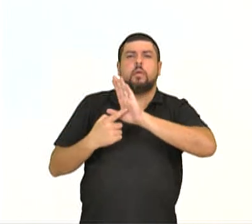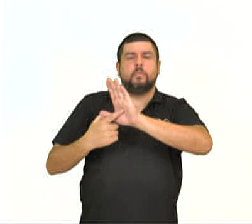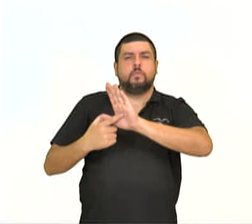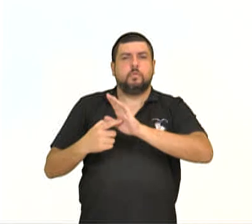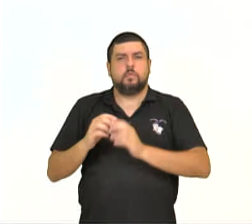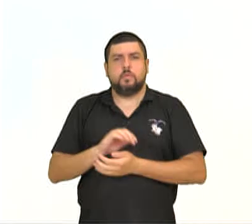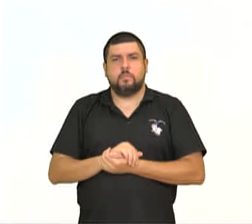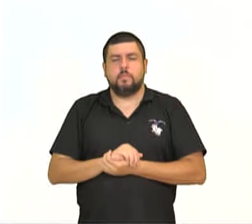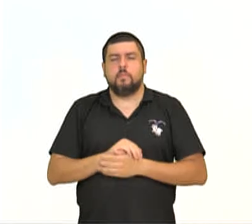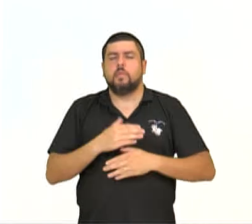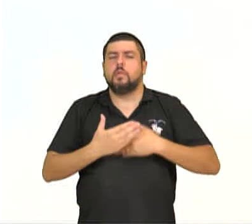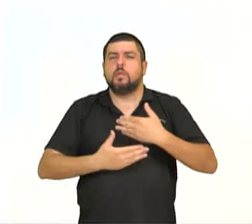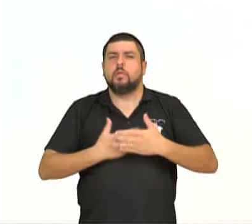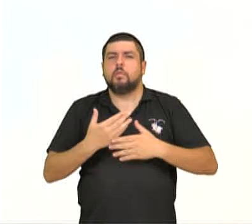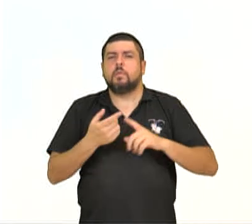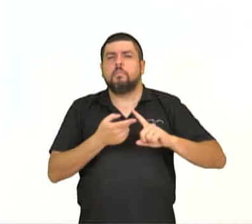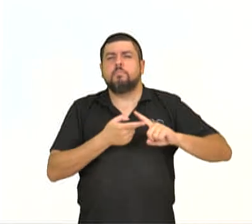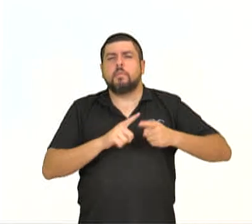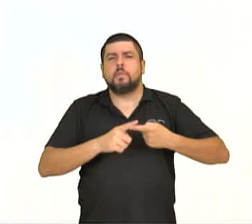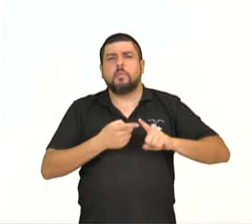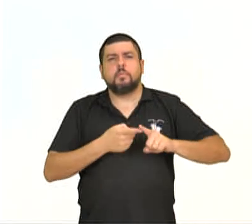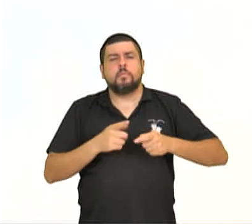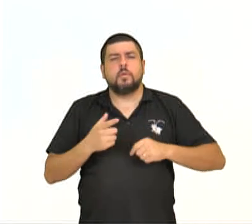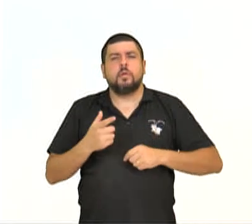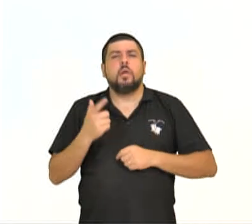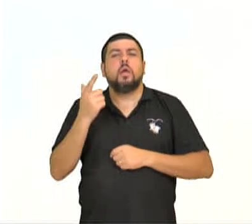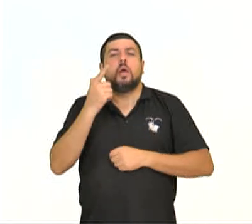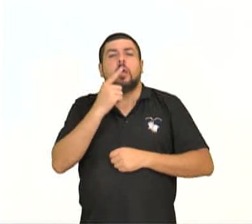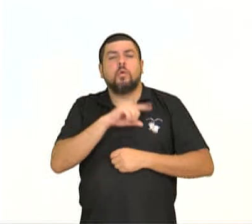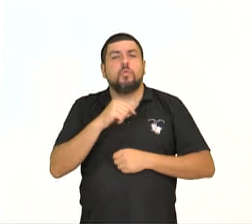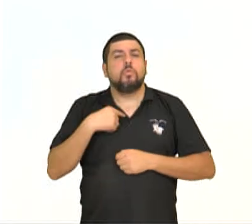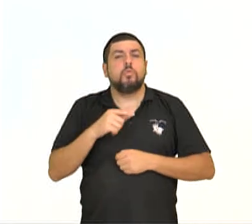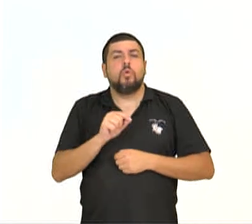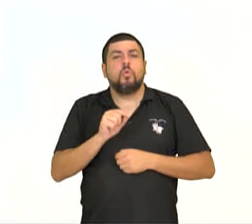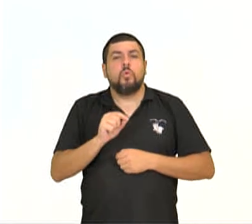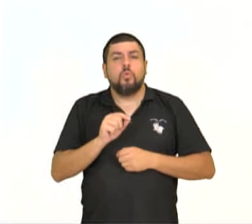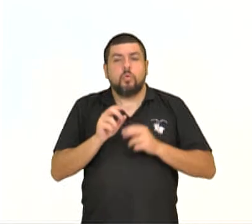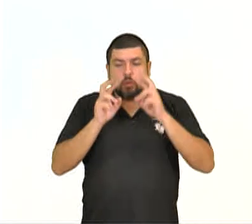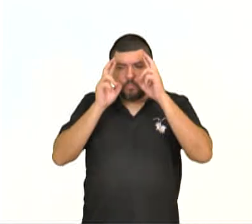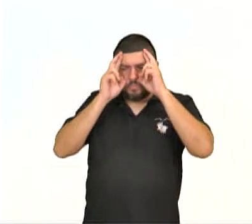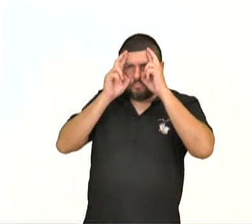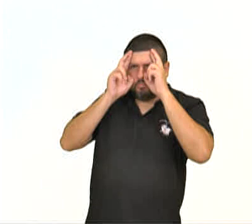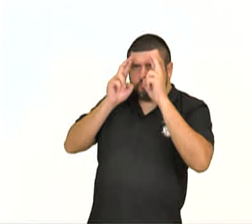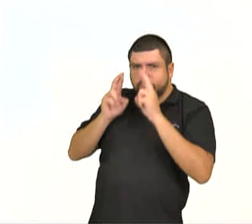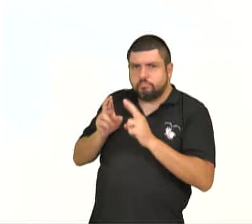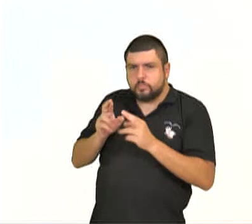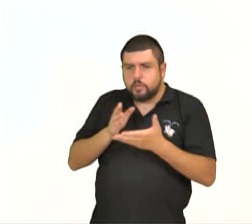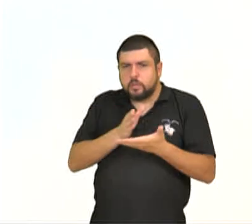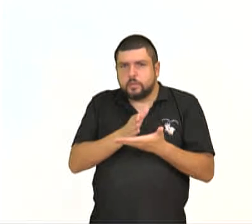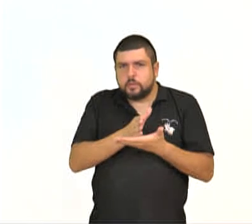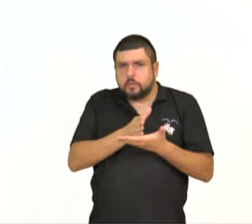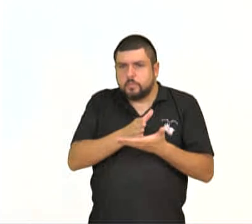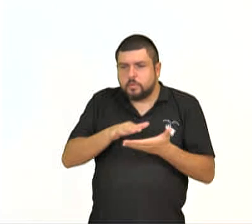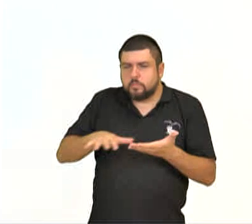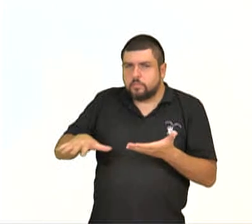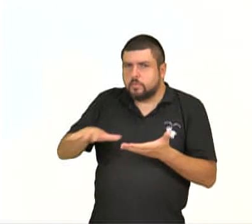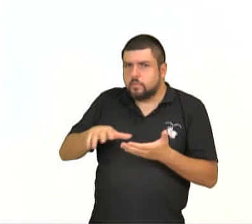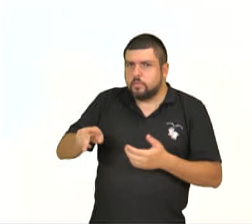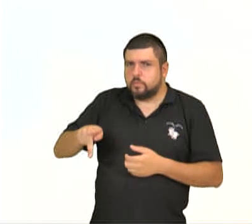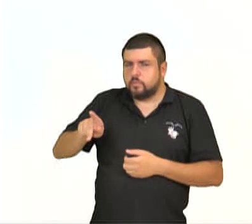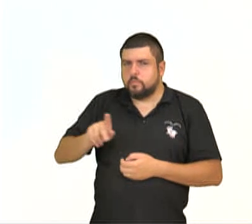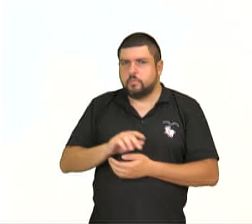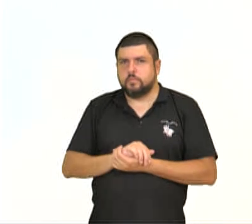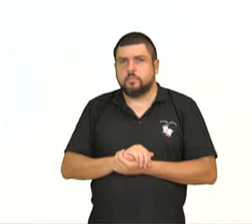pela diplomacia, uma aliança com o Império Romano, para que fosse respeitado o território cuxita. Olha só.